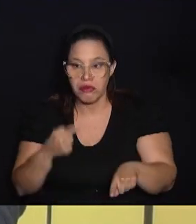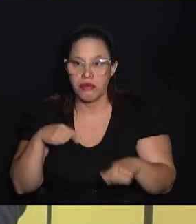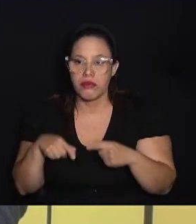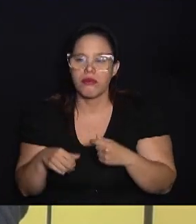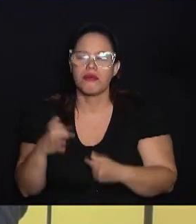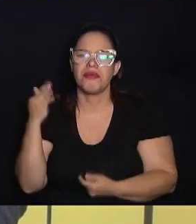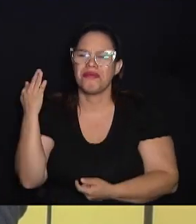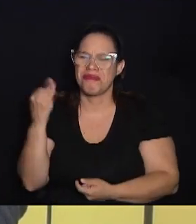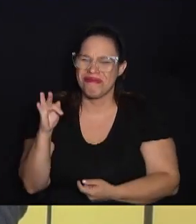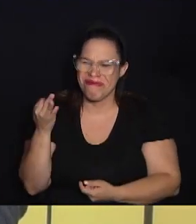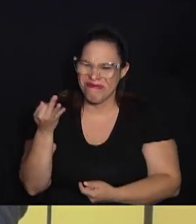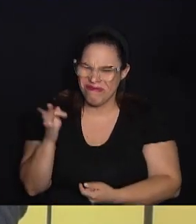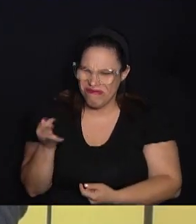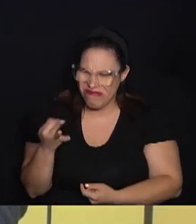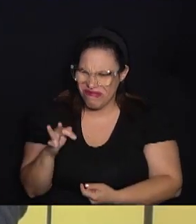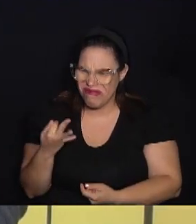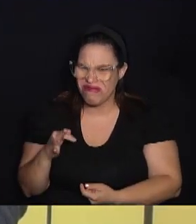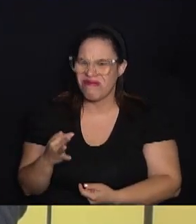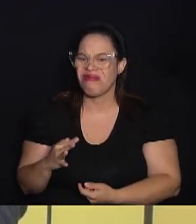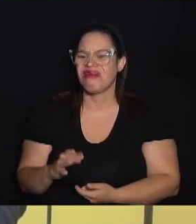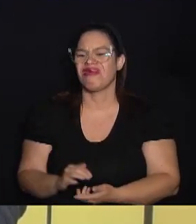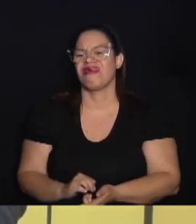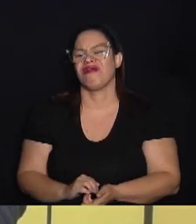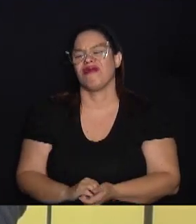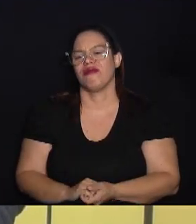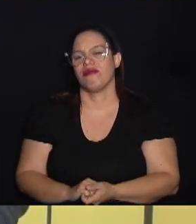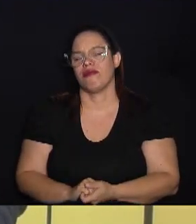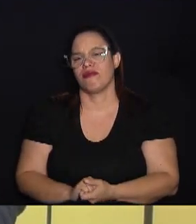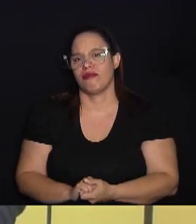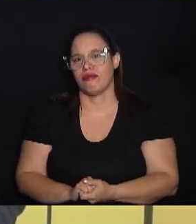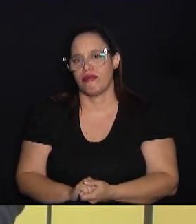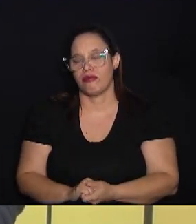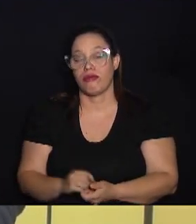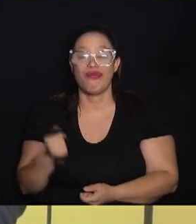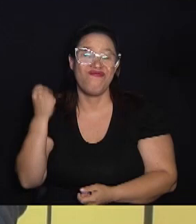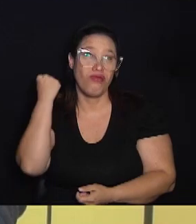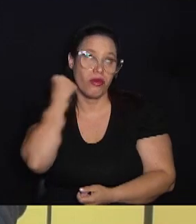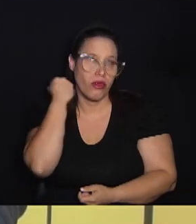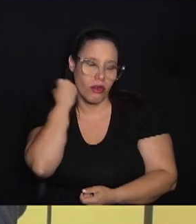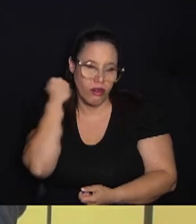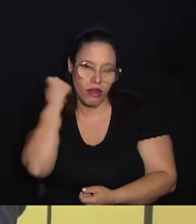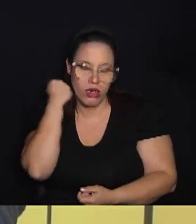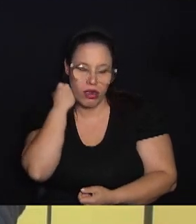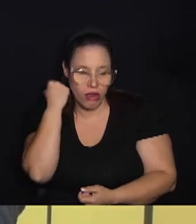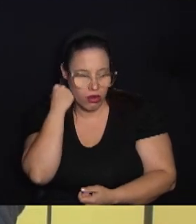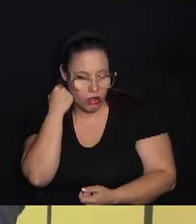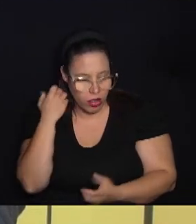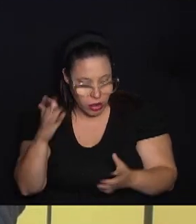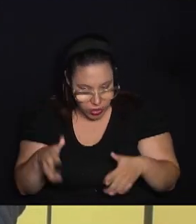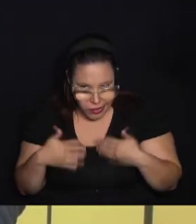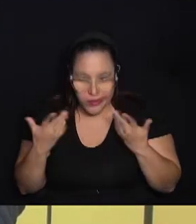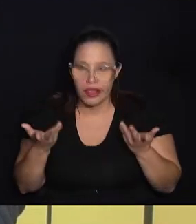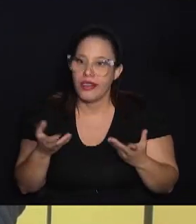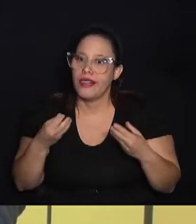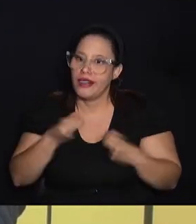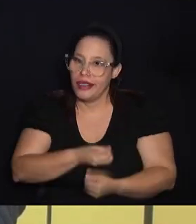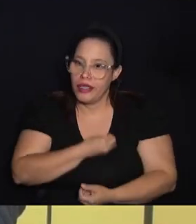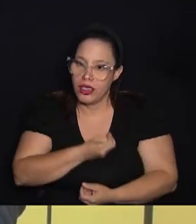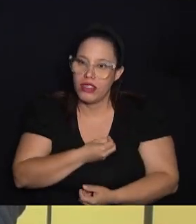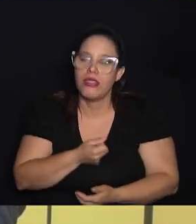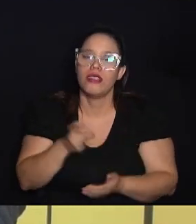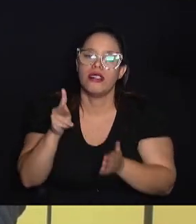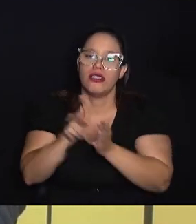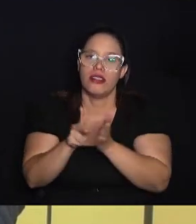dor e da ã do stresse que vai causar na vida dessa mulher Uhum Então a gente propôs o